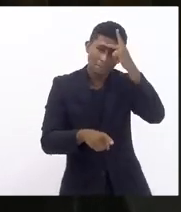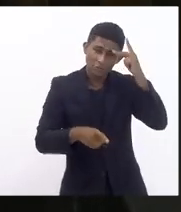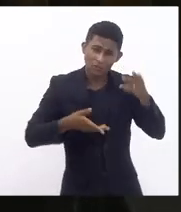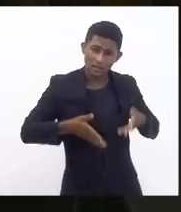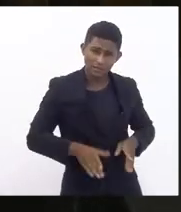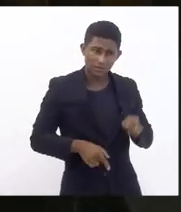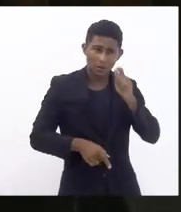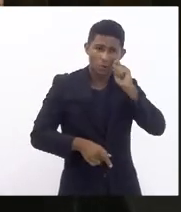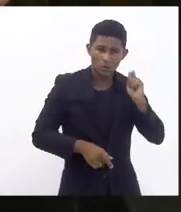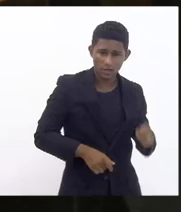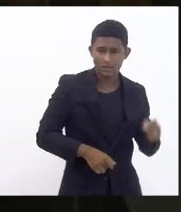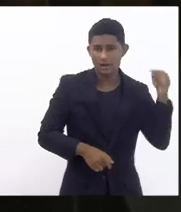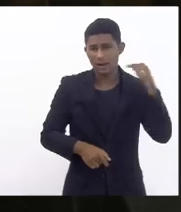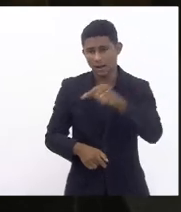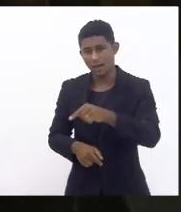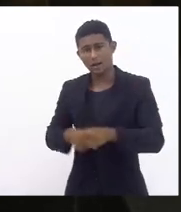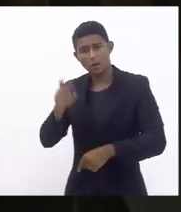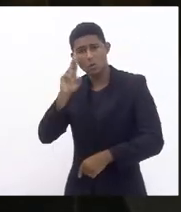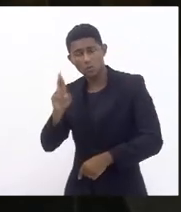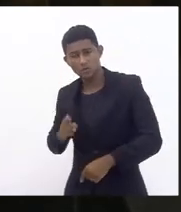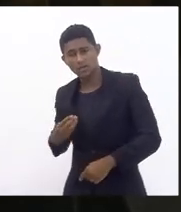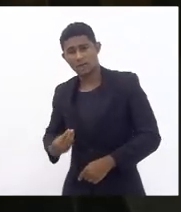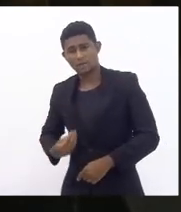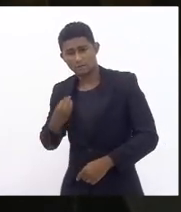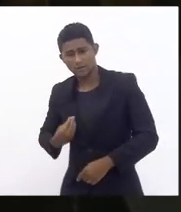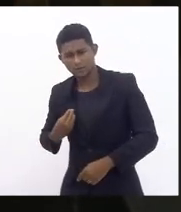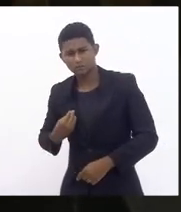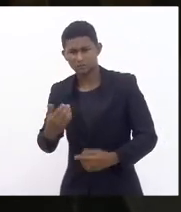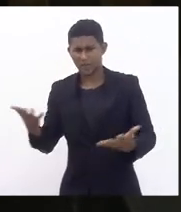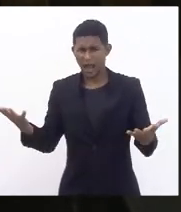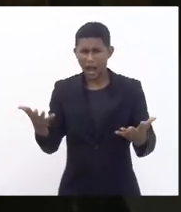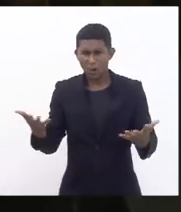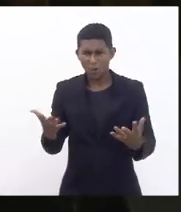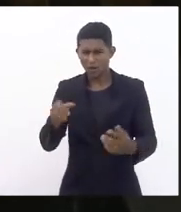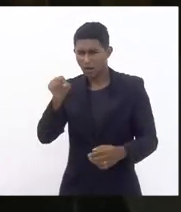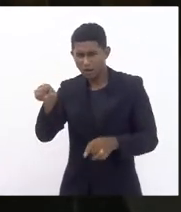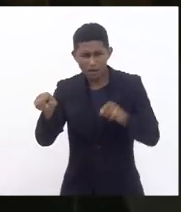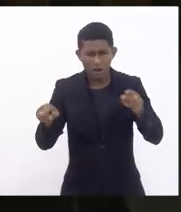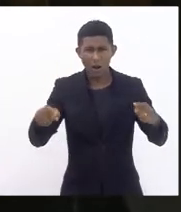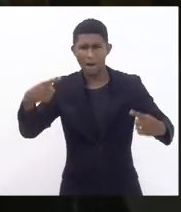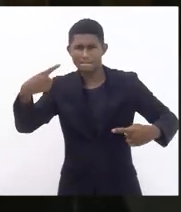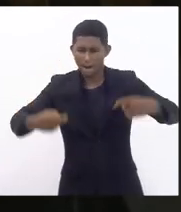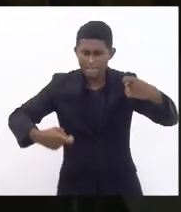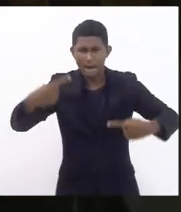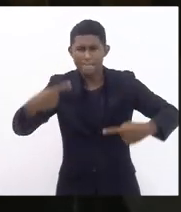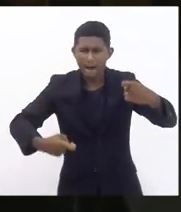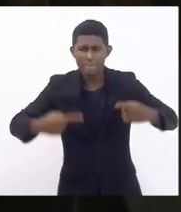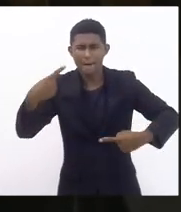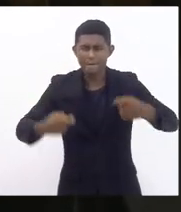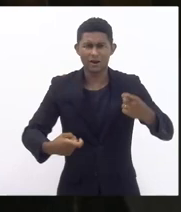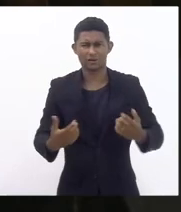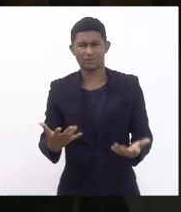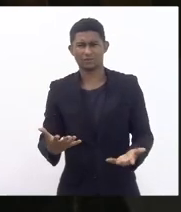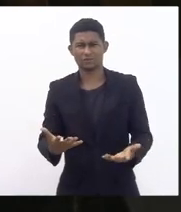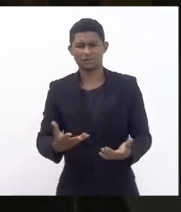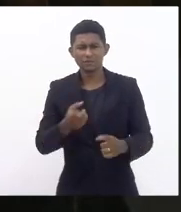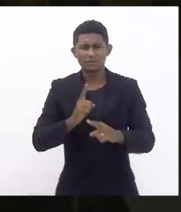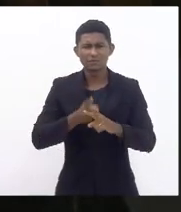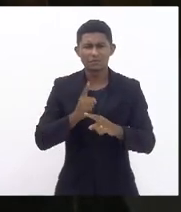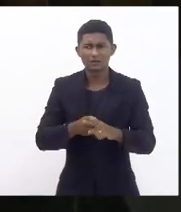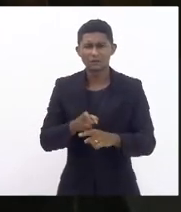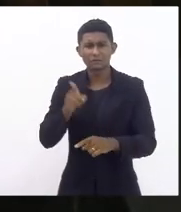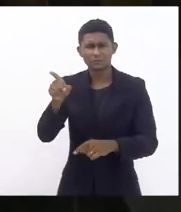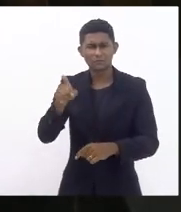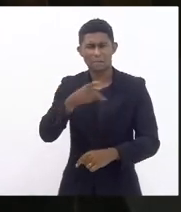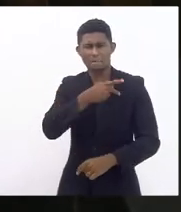matar porque alguém usa a justificativa de